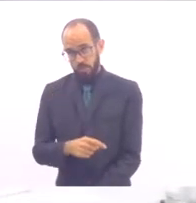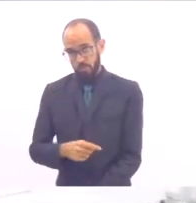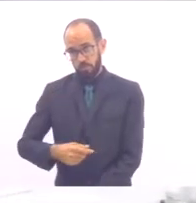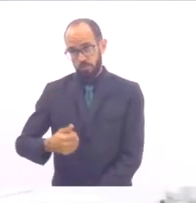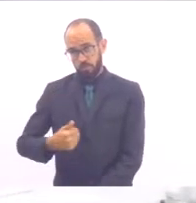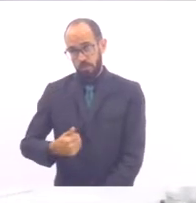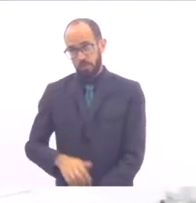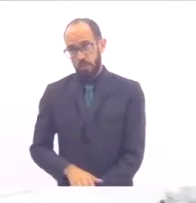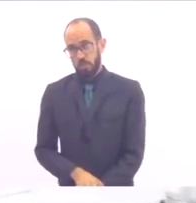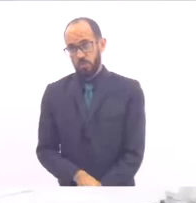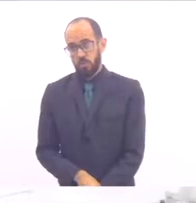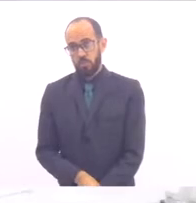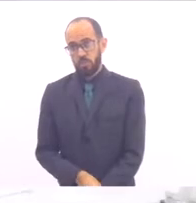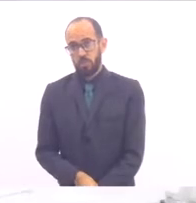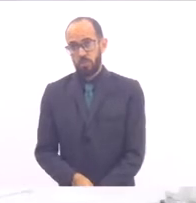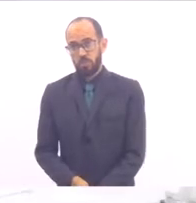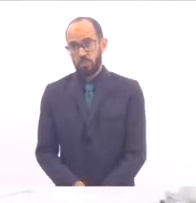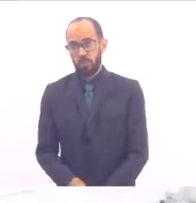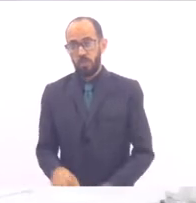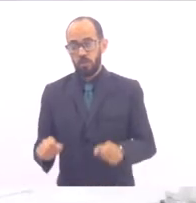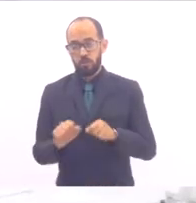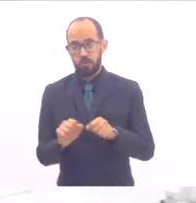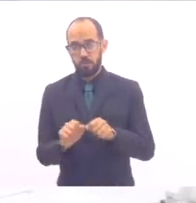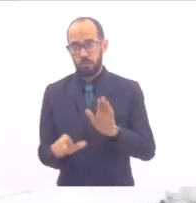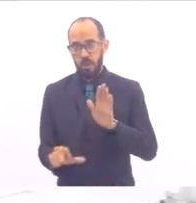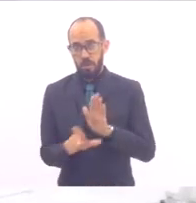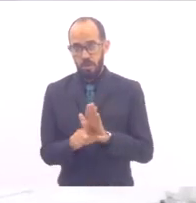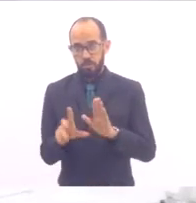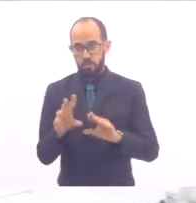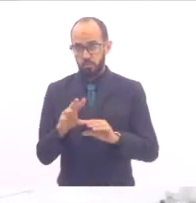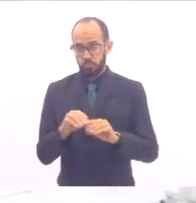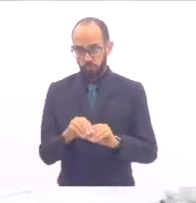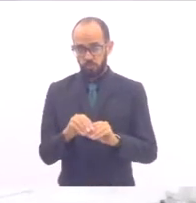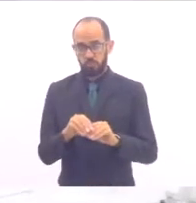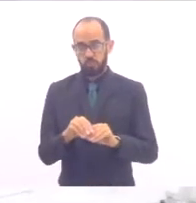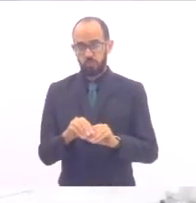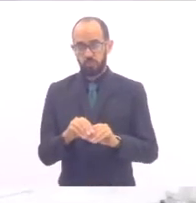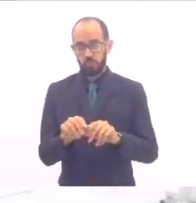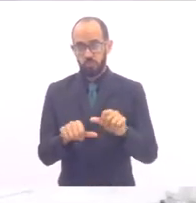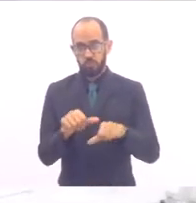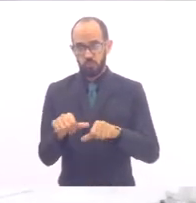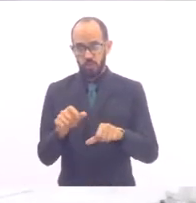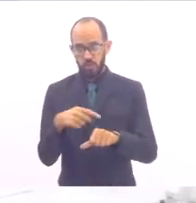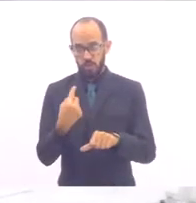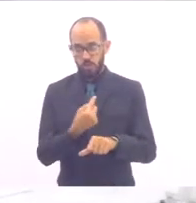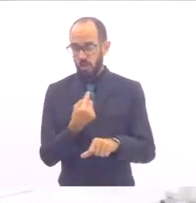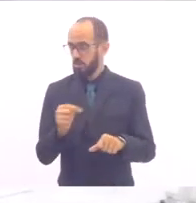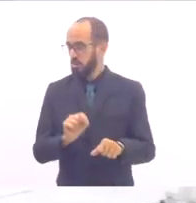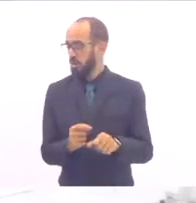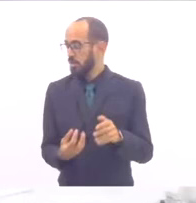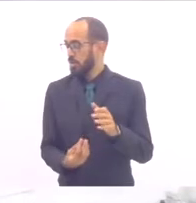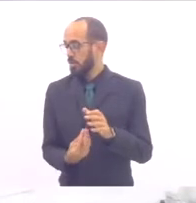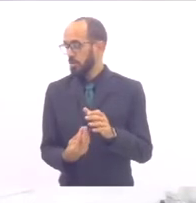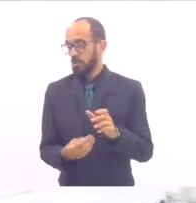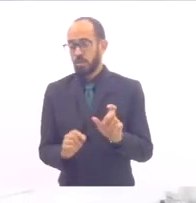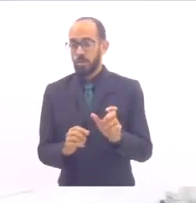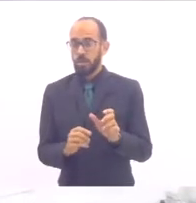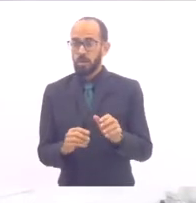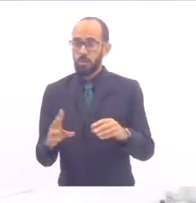uma lei muito pequena, curta, modificando a nossa, acrescentando a expressão